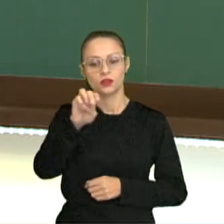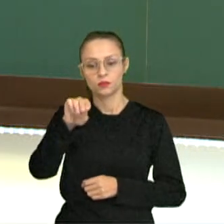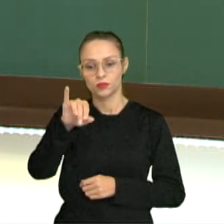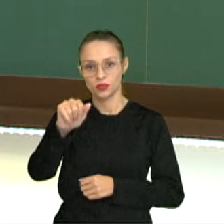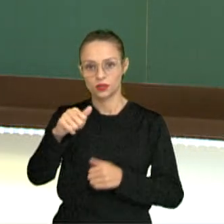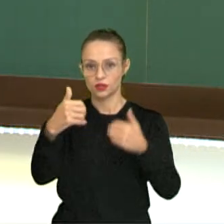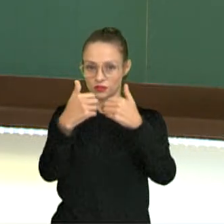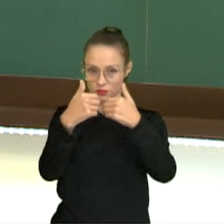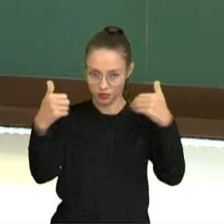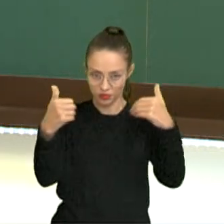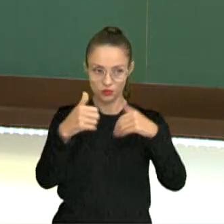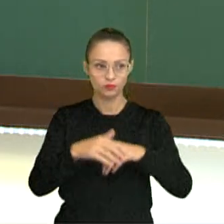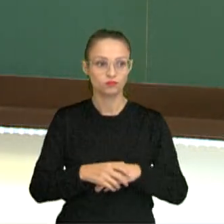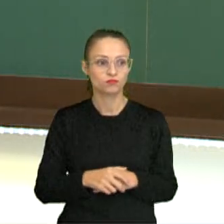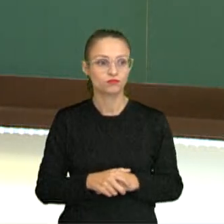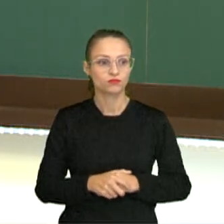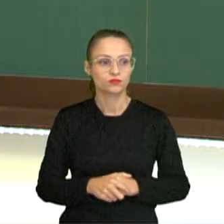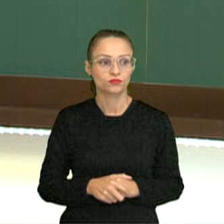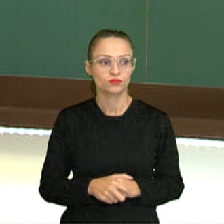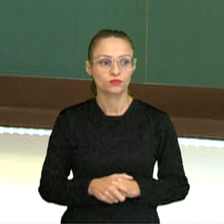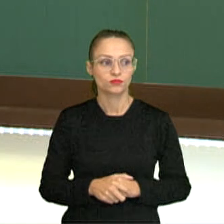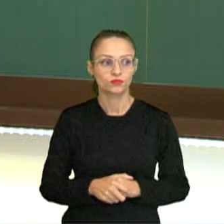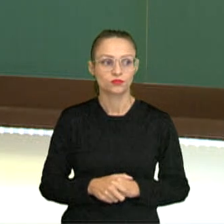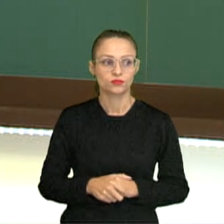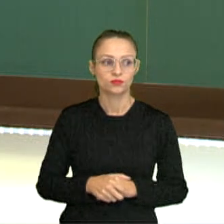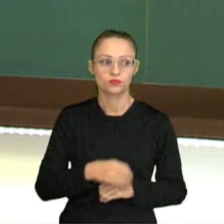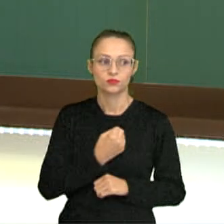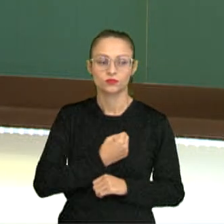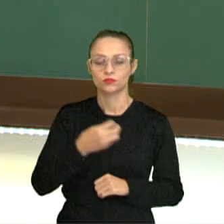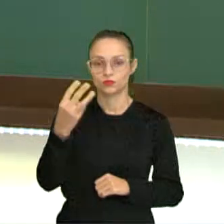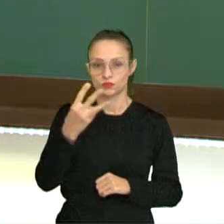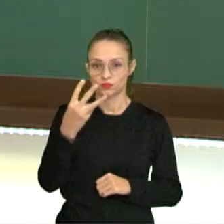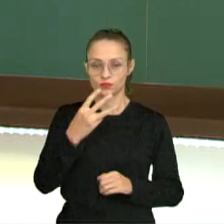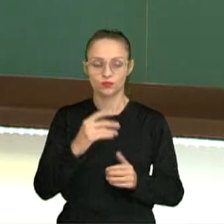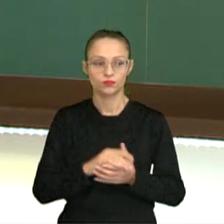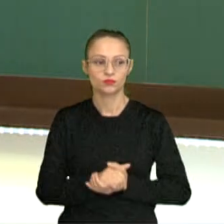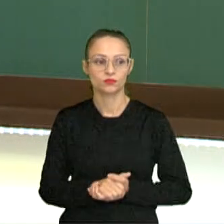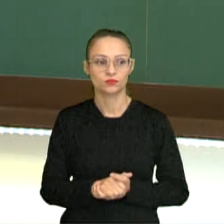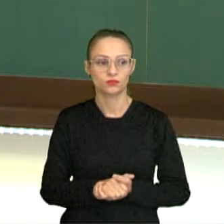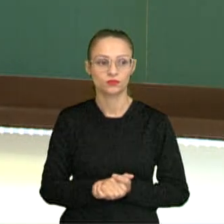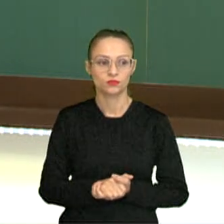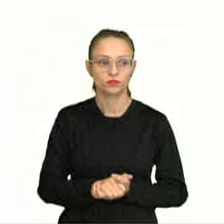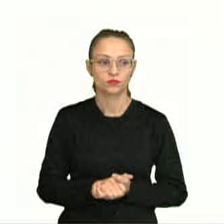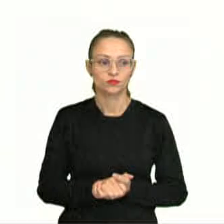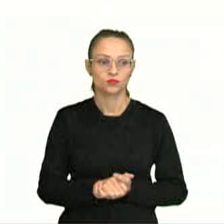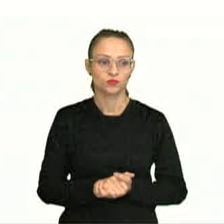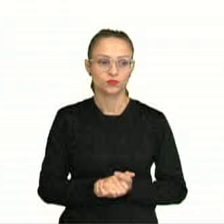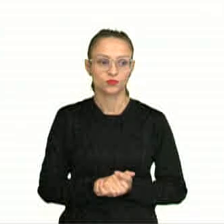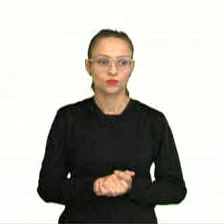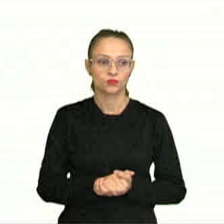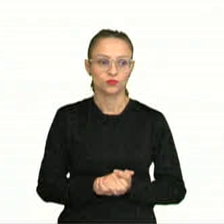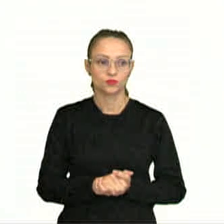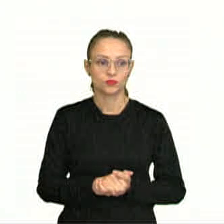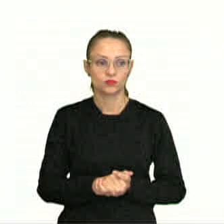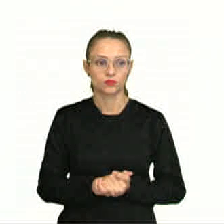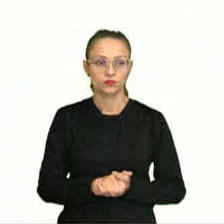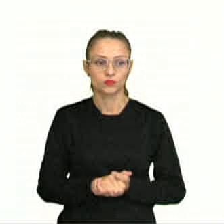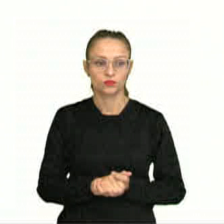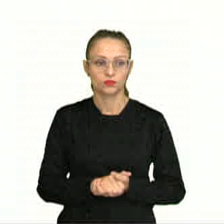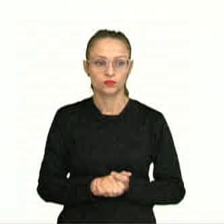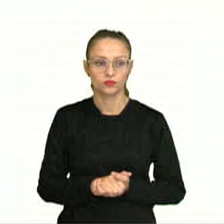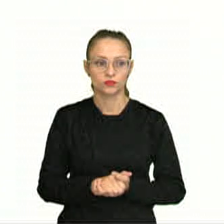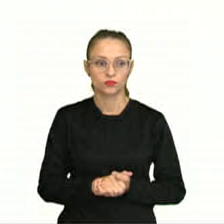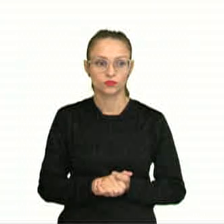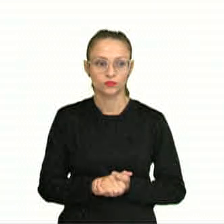mía. De acordo? Vamos ao terceiro. La cocina de la casa de mi